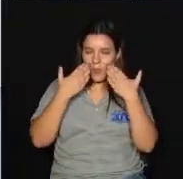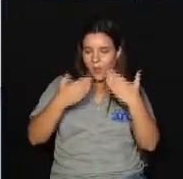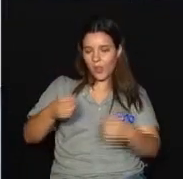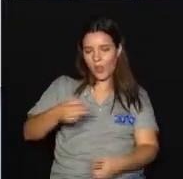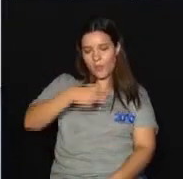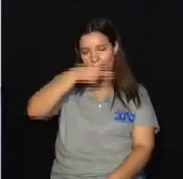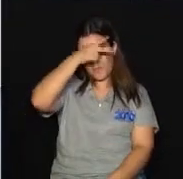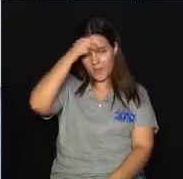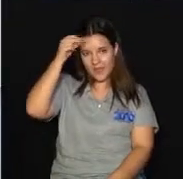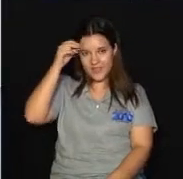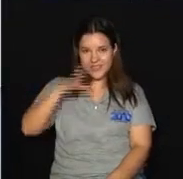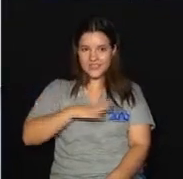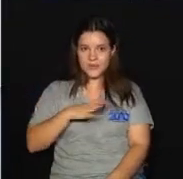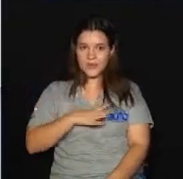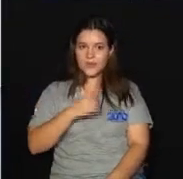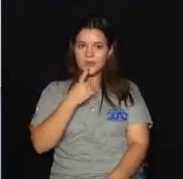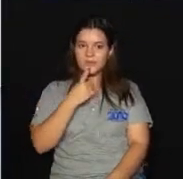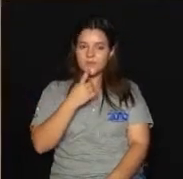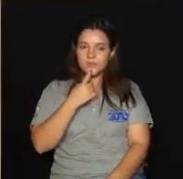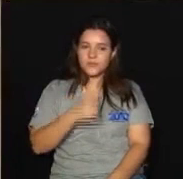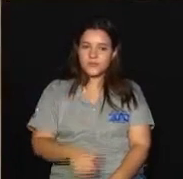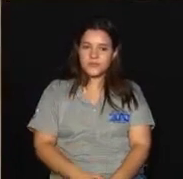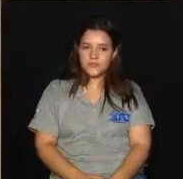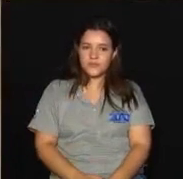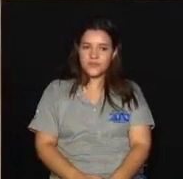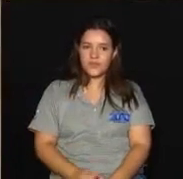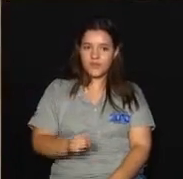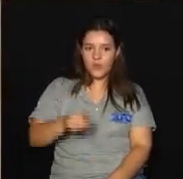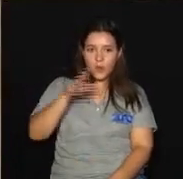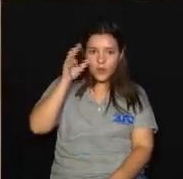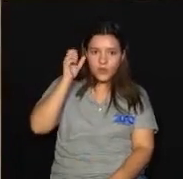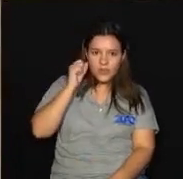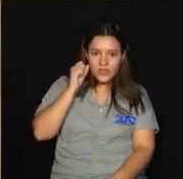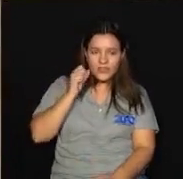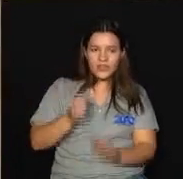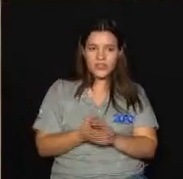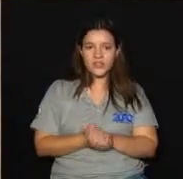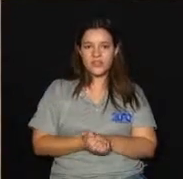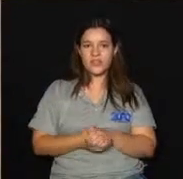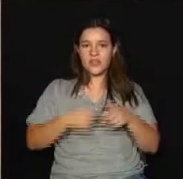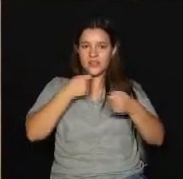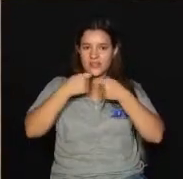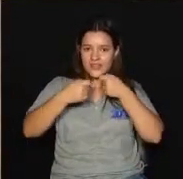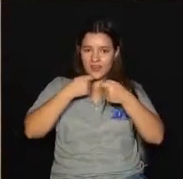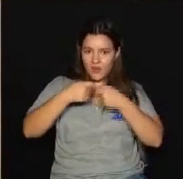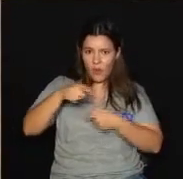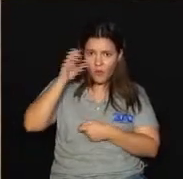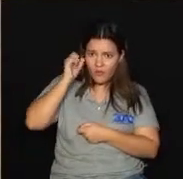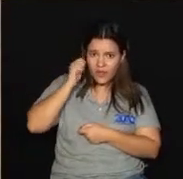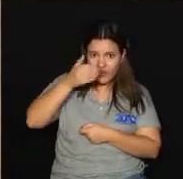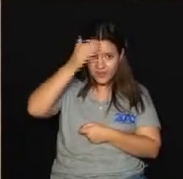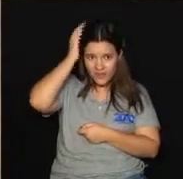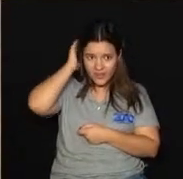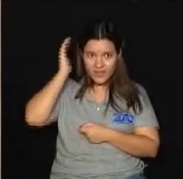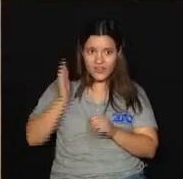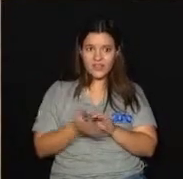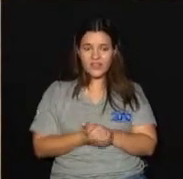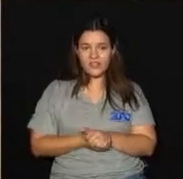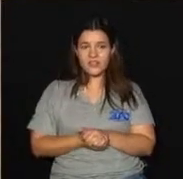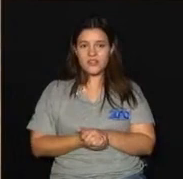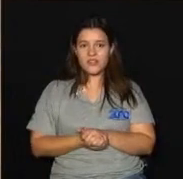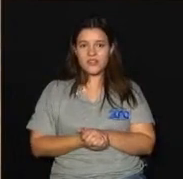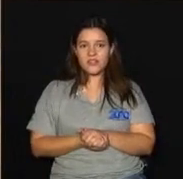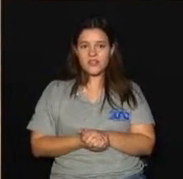prefeito da cidade de Campinas. Então, não sei se o senhor estava escutando a entrevista do Dário Saad. Queria já repercutir